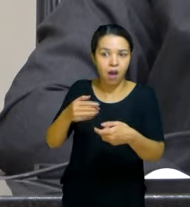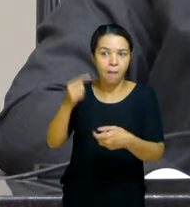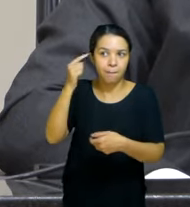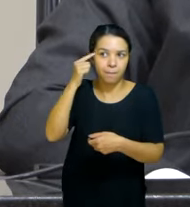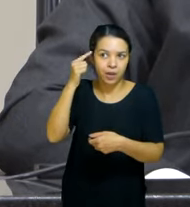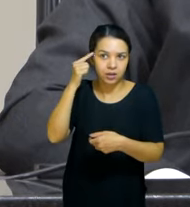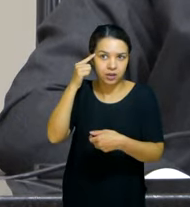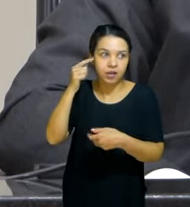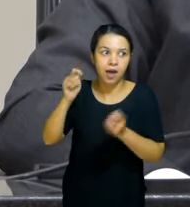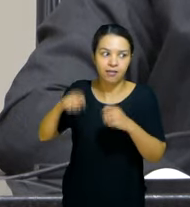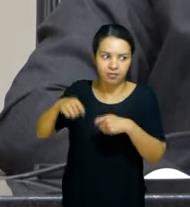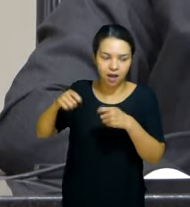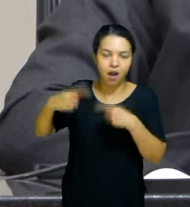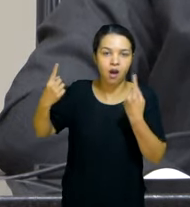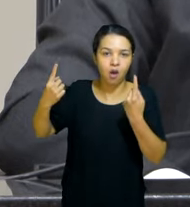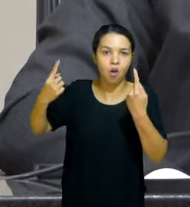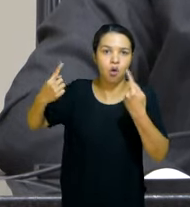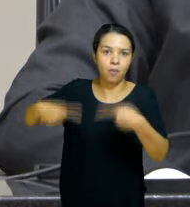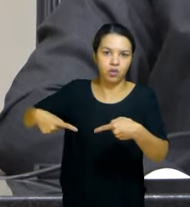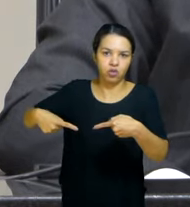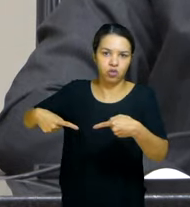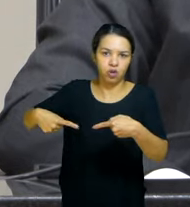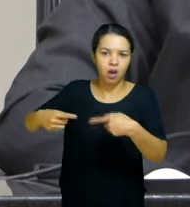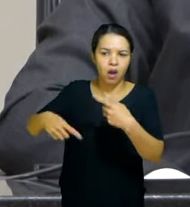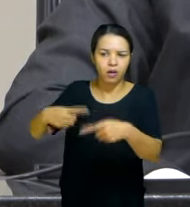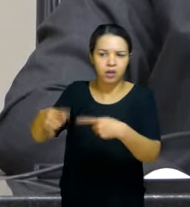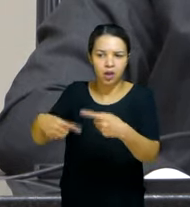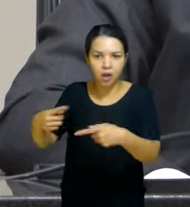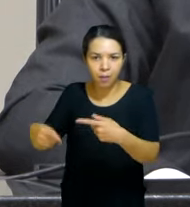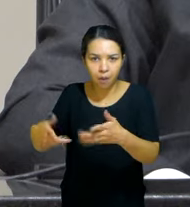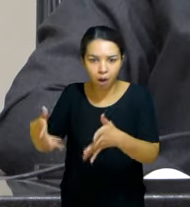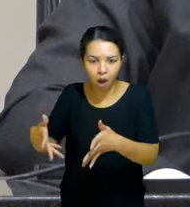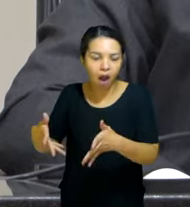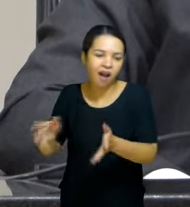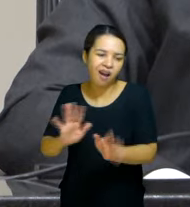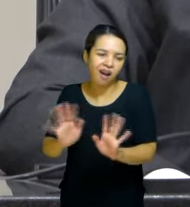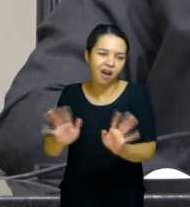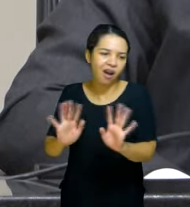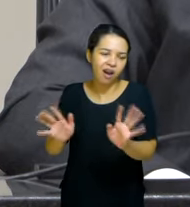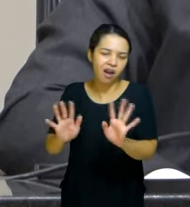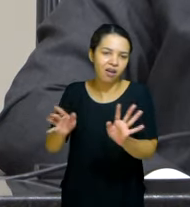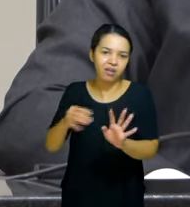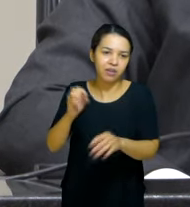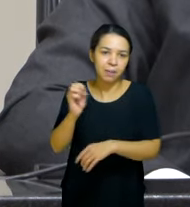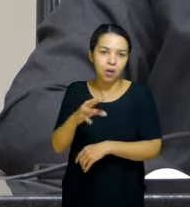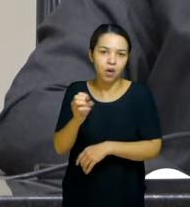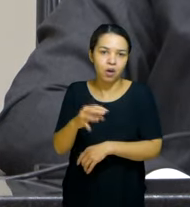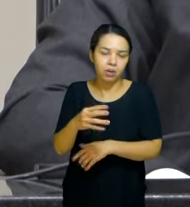eles iriam competir, e mandá-los embora, tem um reflexo muito grande. Isso é muita coisa.